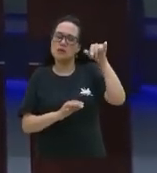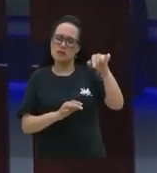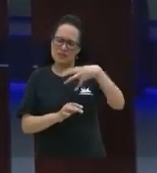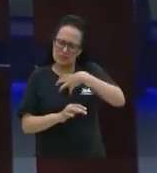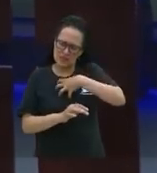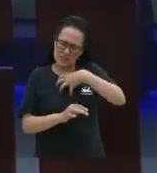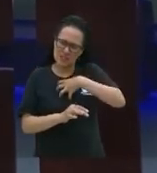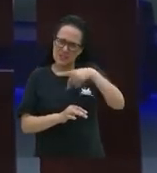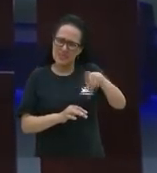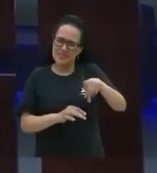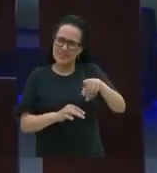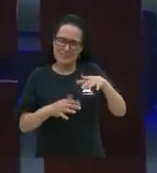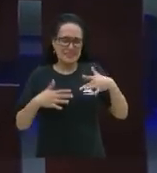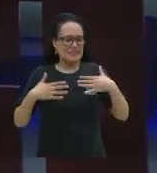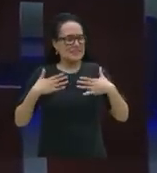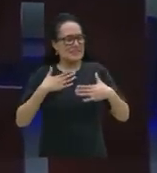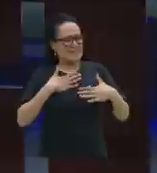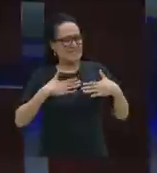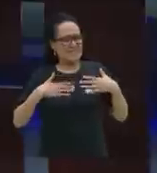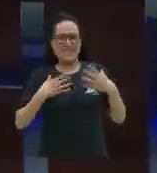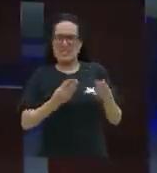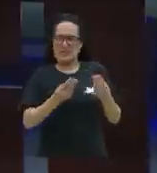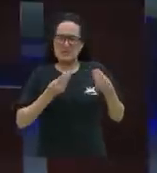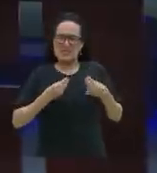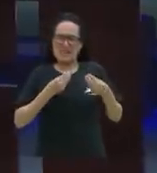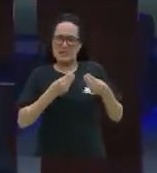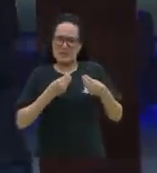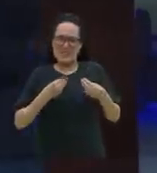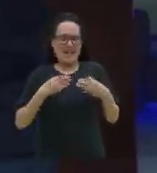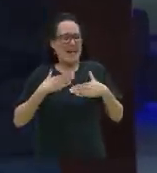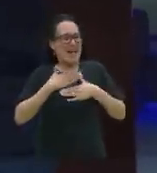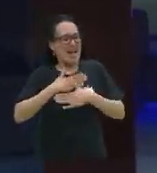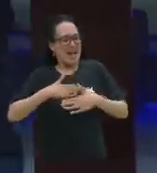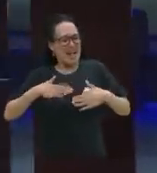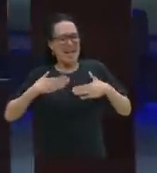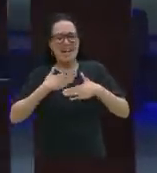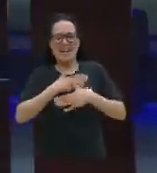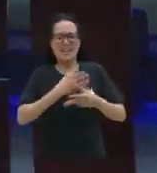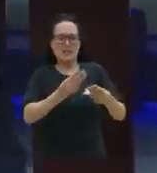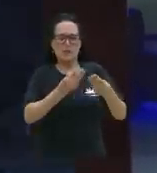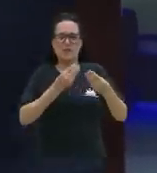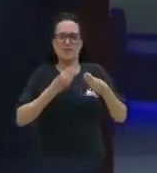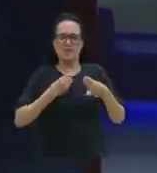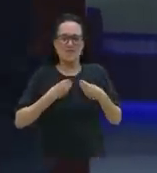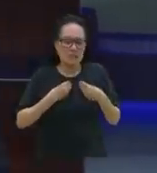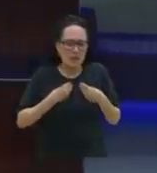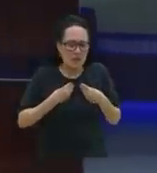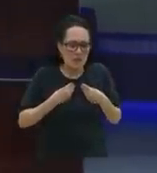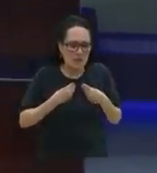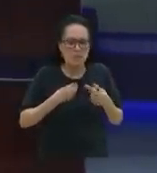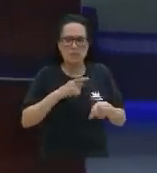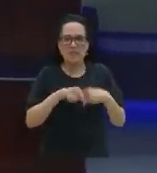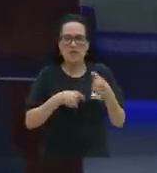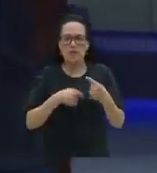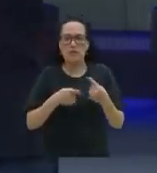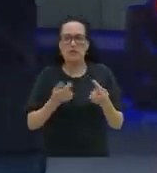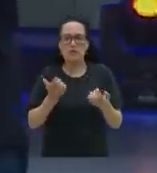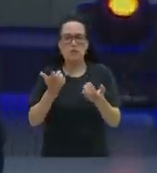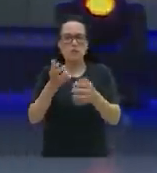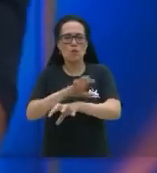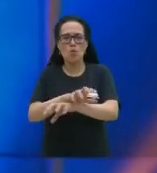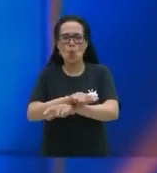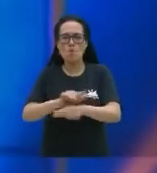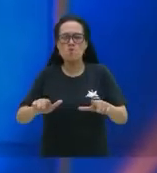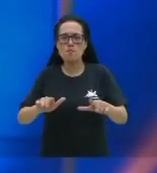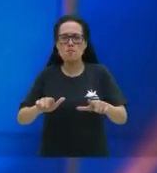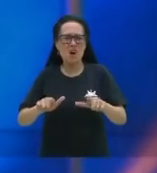que aquele prazer, aquela pessoa que me dá tanto prazer, aquela pessoa que me dá tanto prazer, mas no final me esvazia, não é o amor